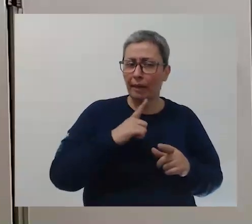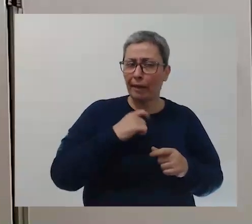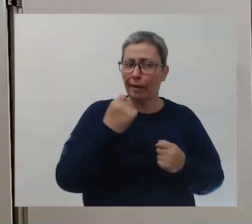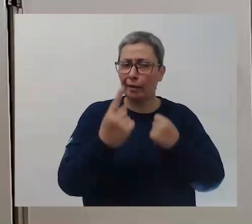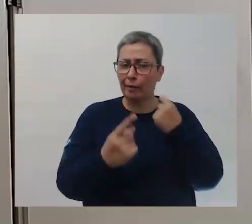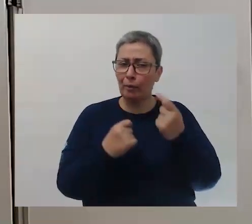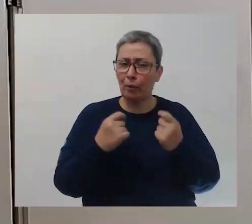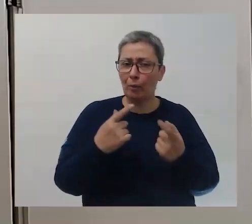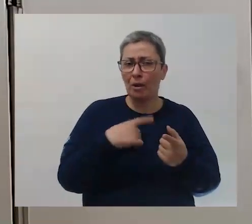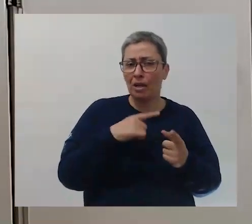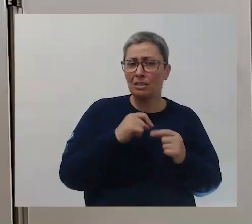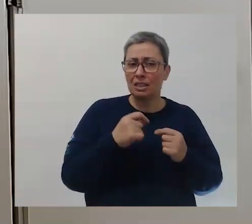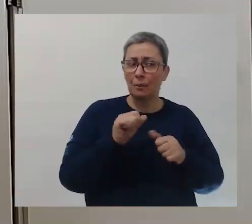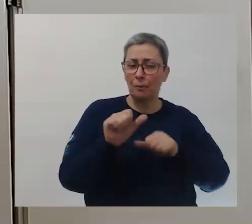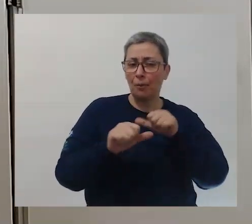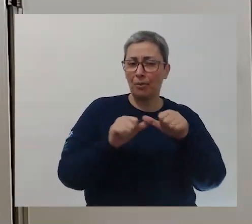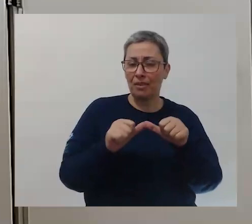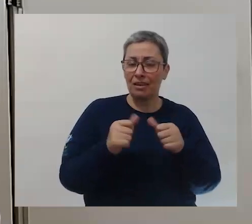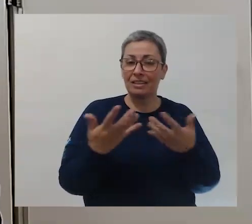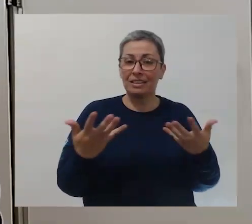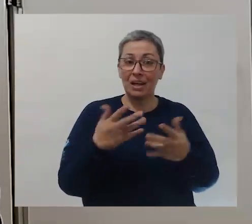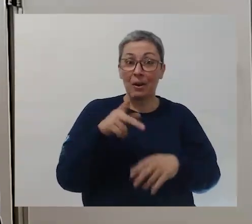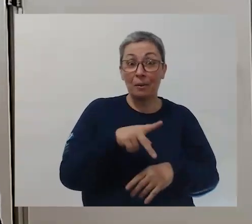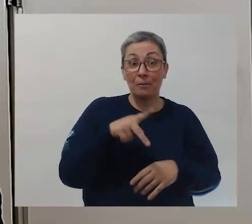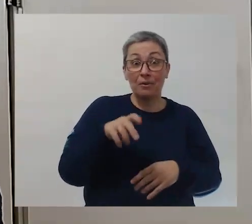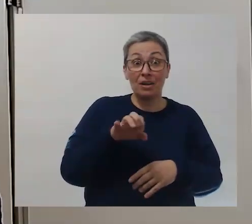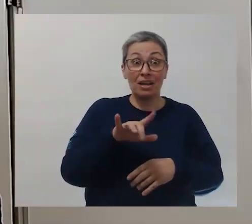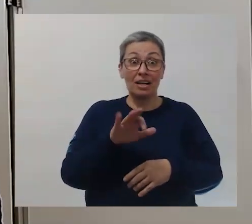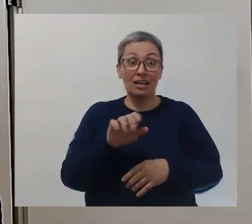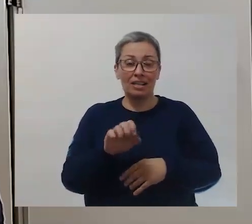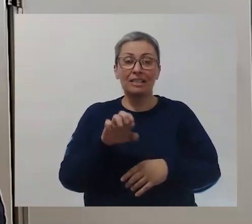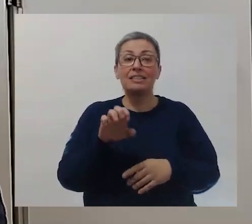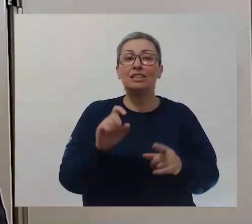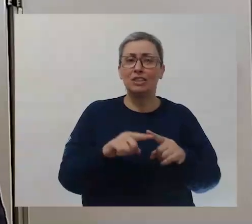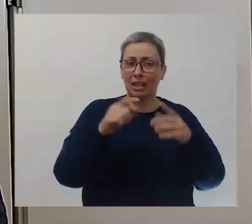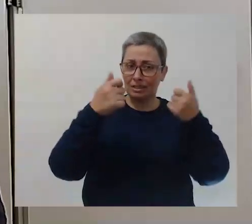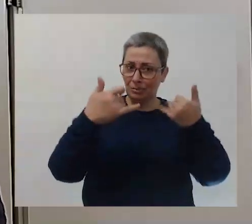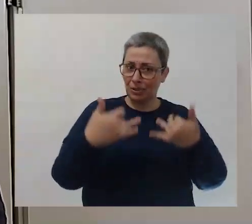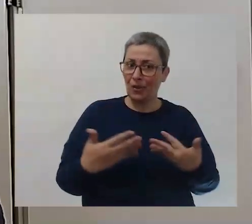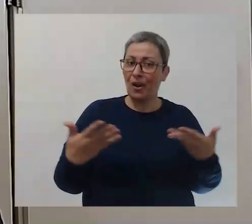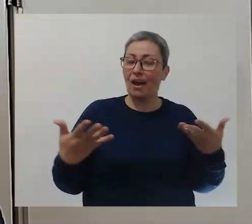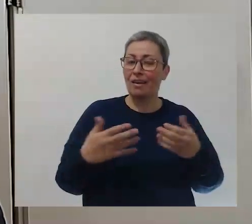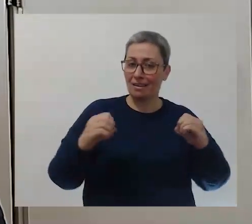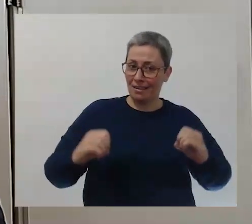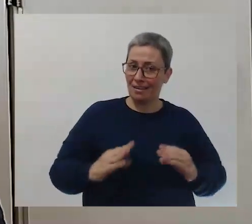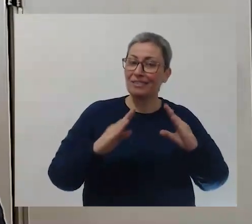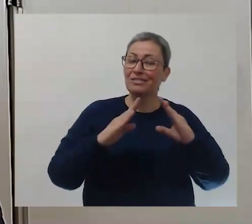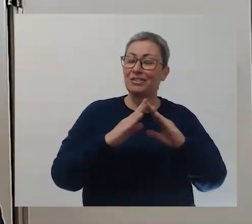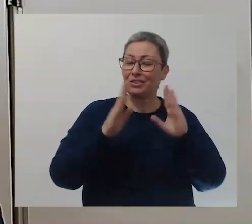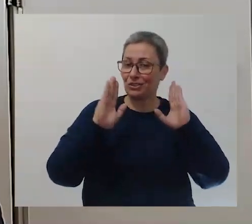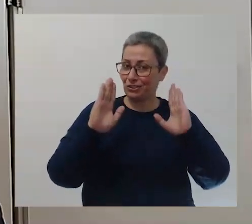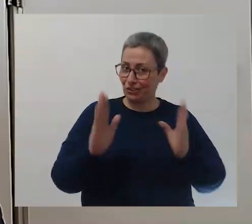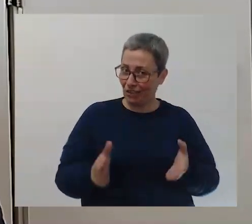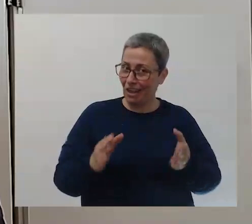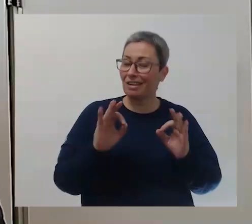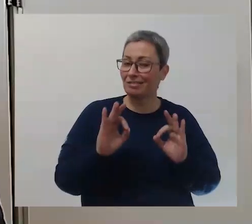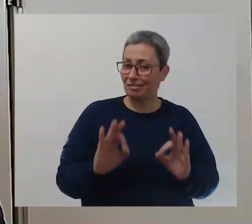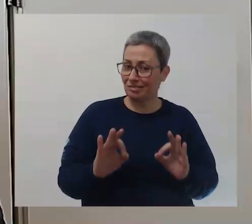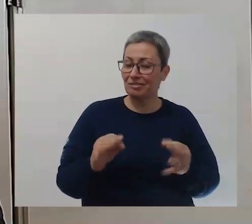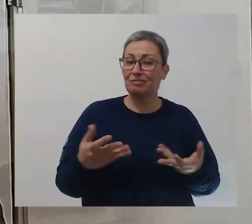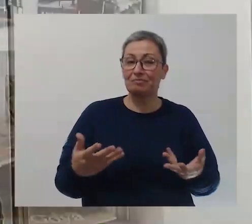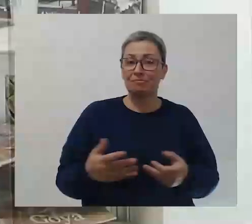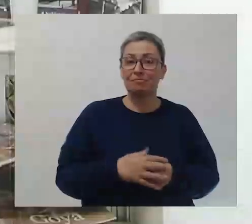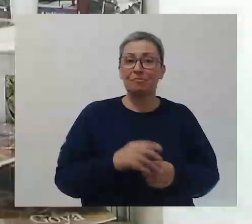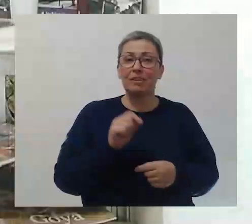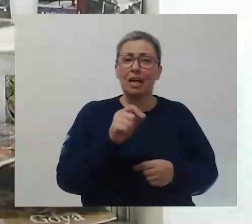algumas regras que vocês gostariam de mudar? A professora Eliane já falou sobre isso aqui no programa Saberes em Casa, não é